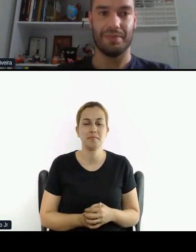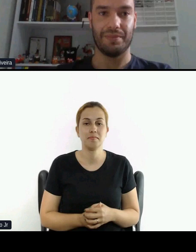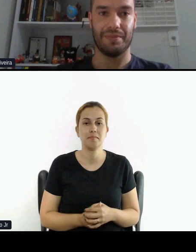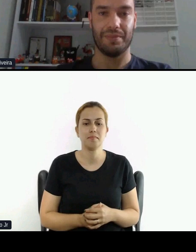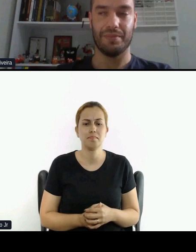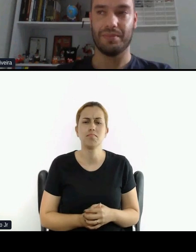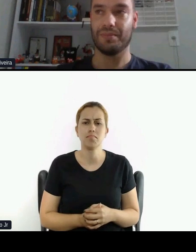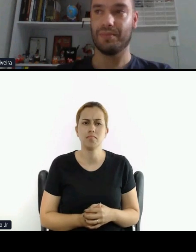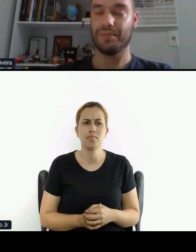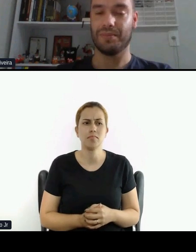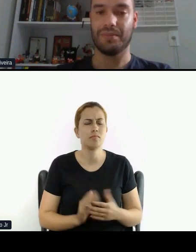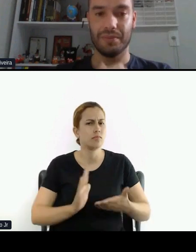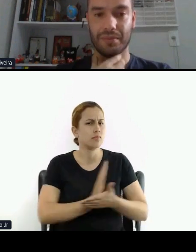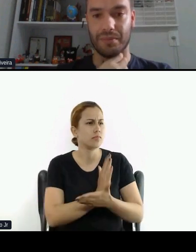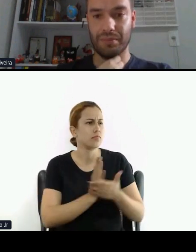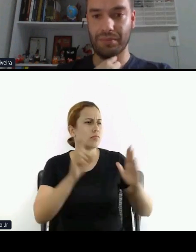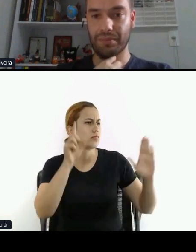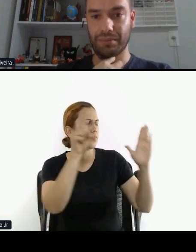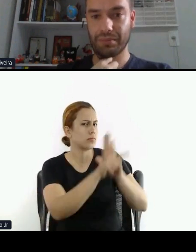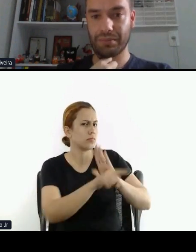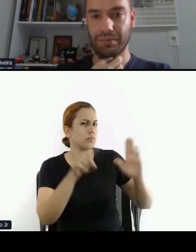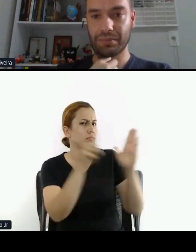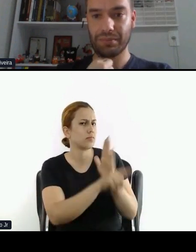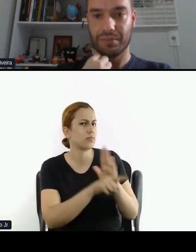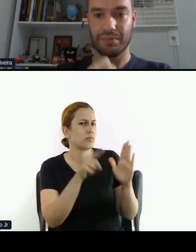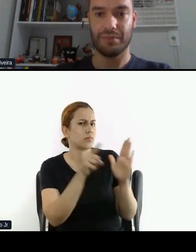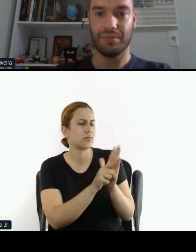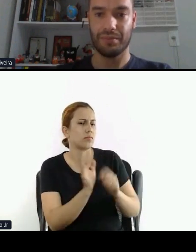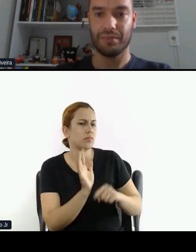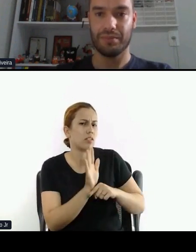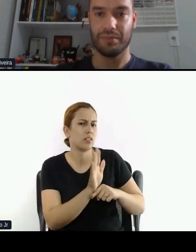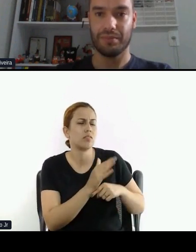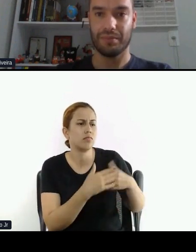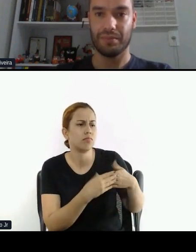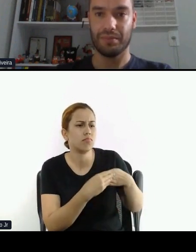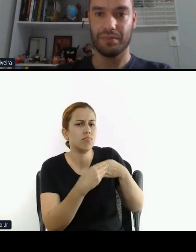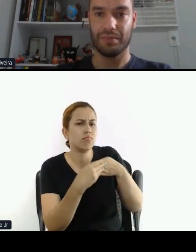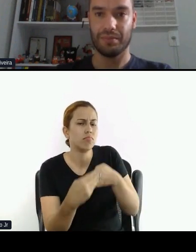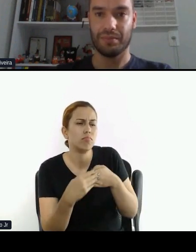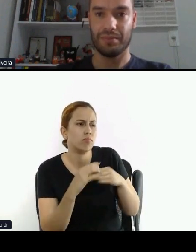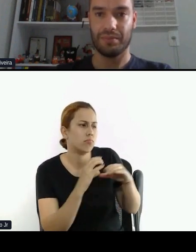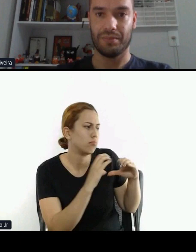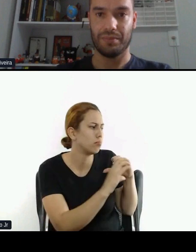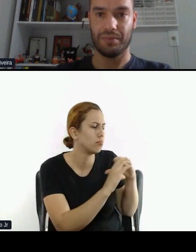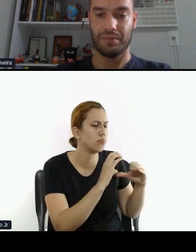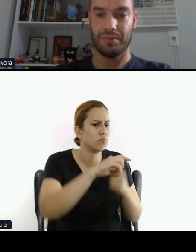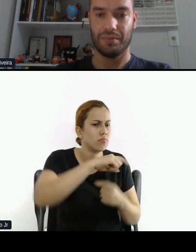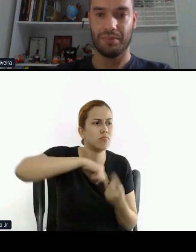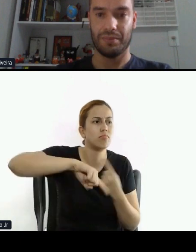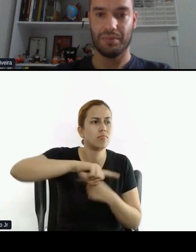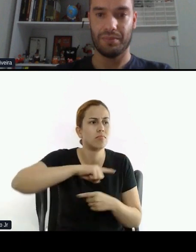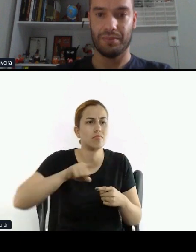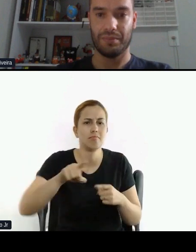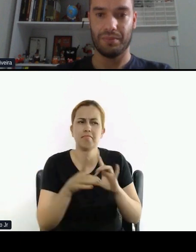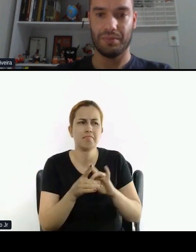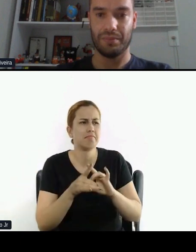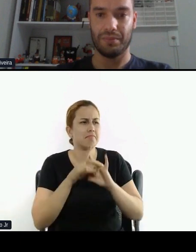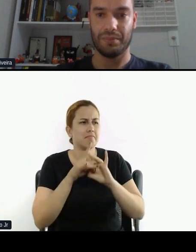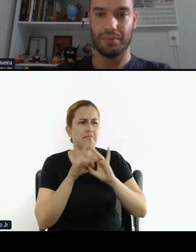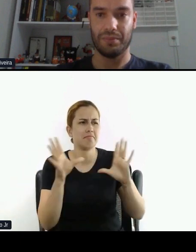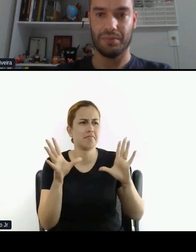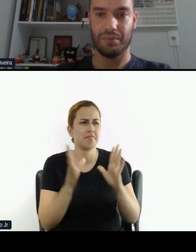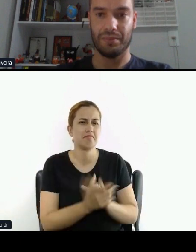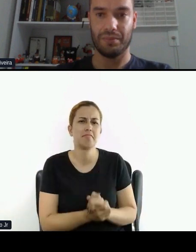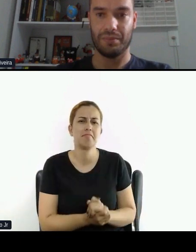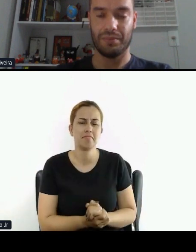elaborou algumas perguntas para colocar, para tentar guiar a conversa, mas fiquem abertos, tá? Assim, para expandir o